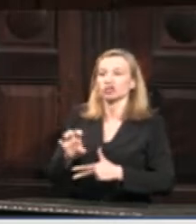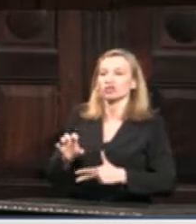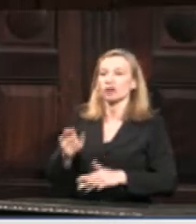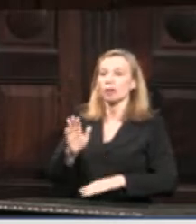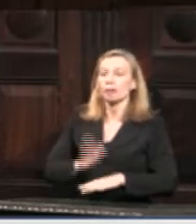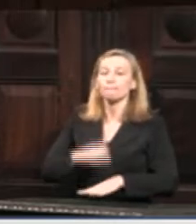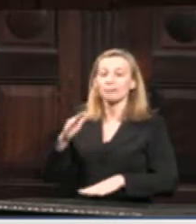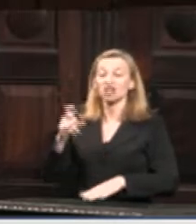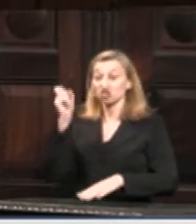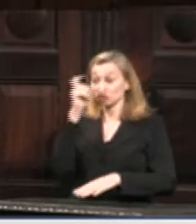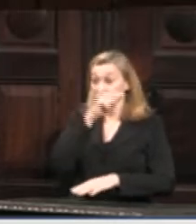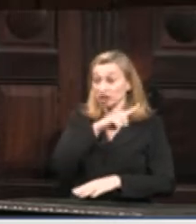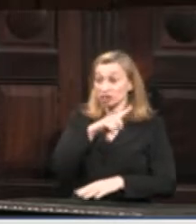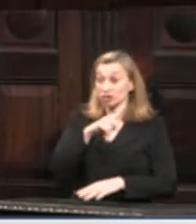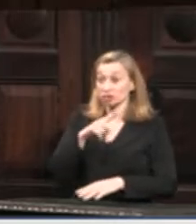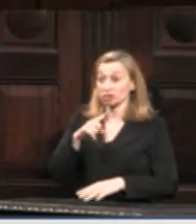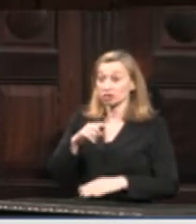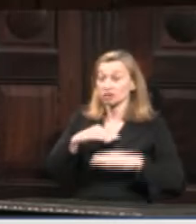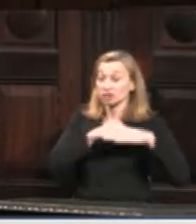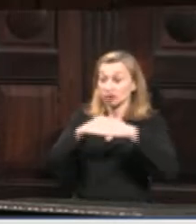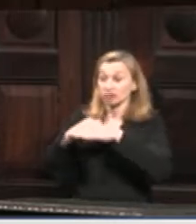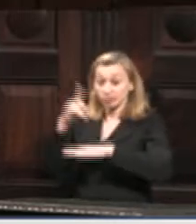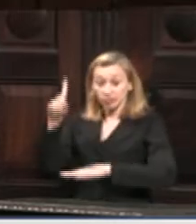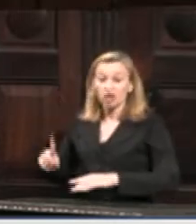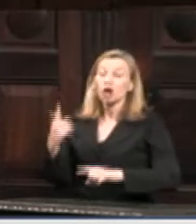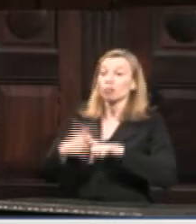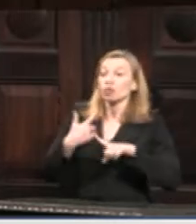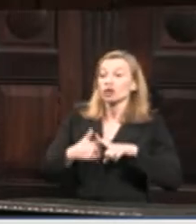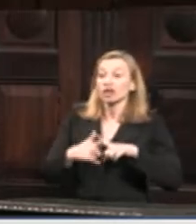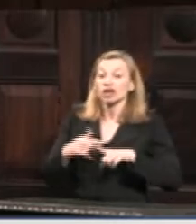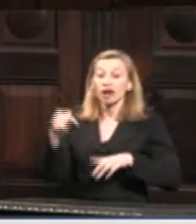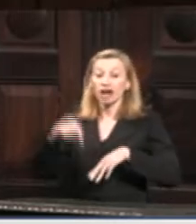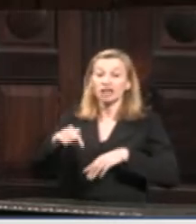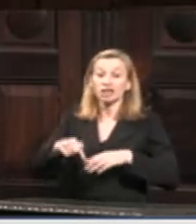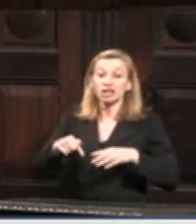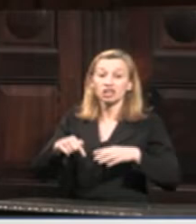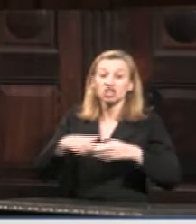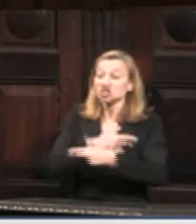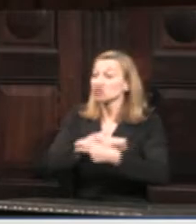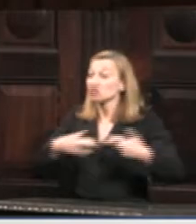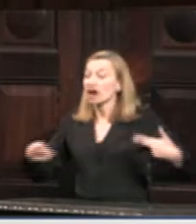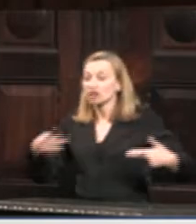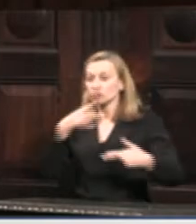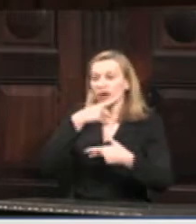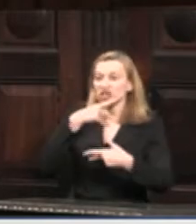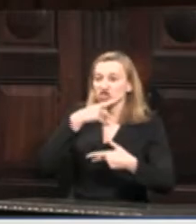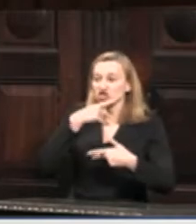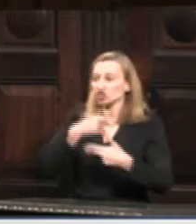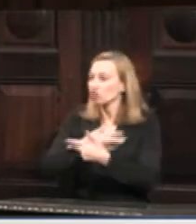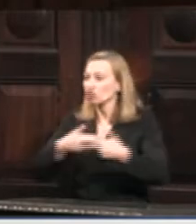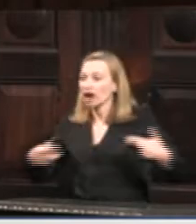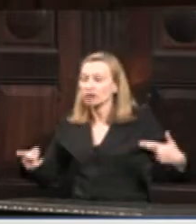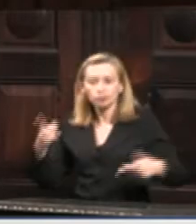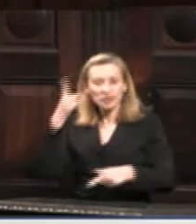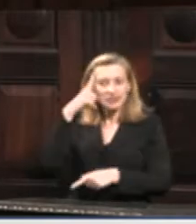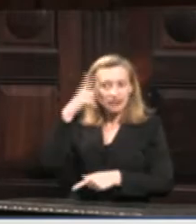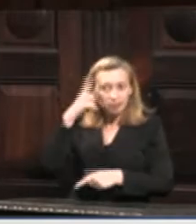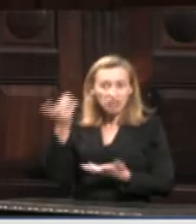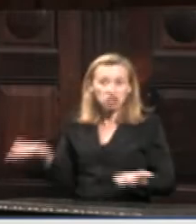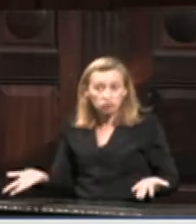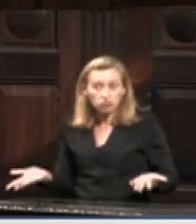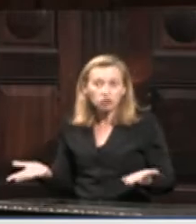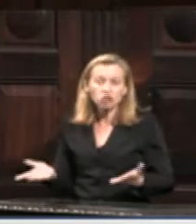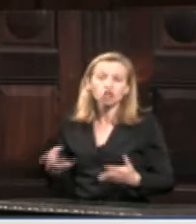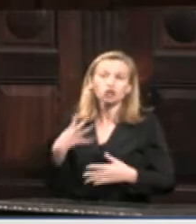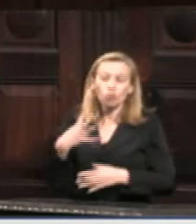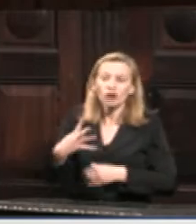na democracia, porque aqui estão representadas diversas correntes de pensamento. Diferente do judiciário, nós de 4 em 4